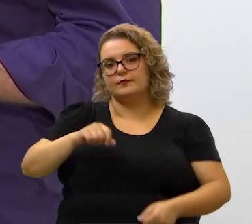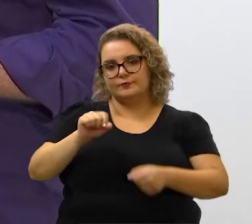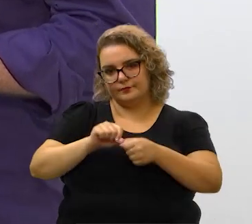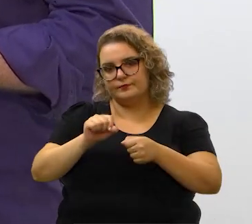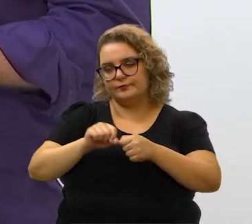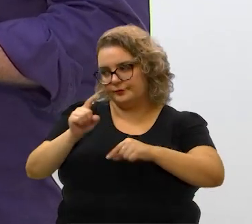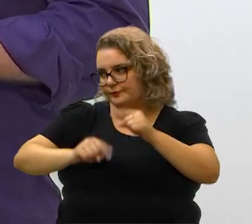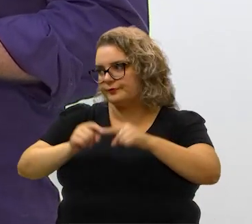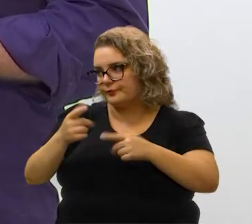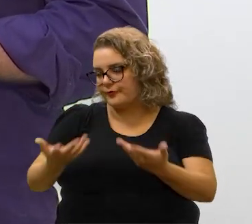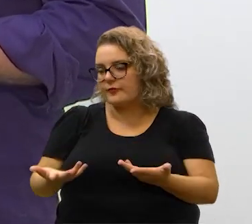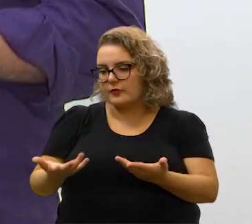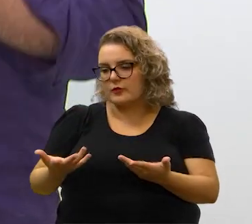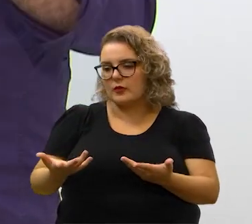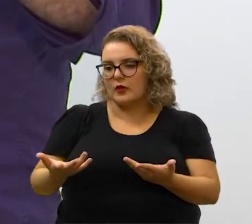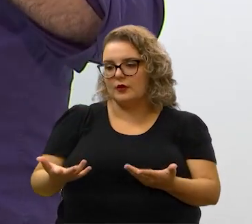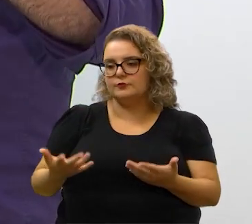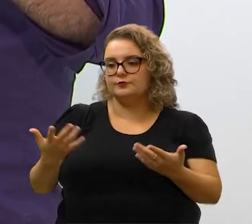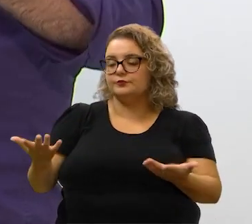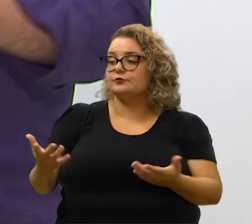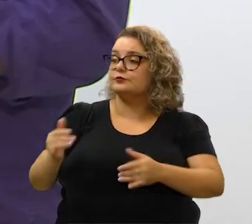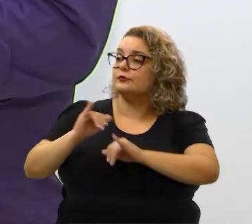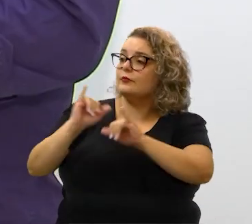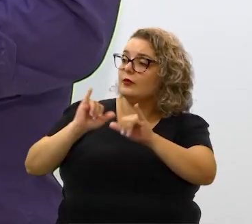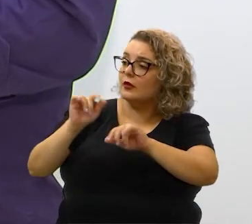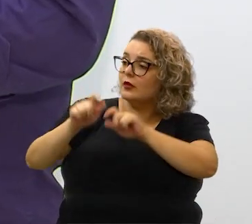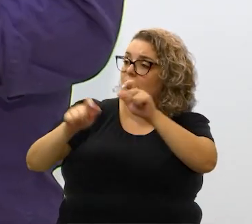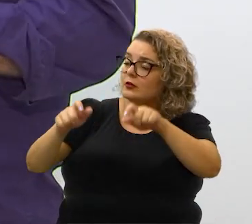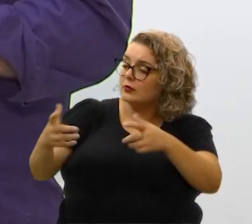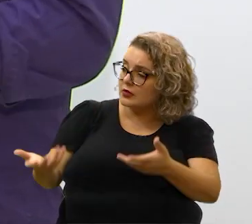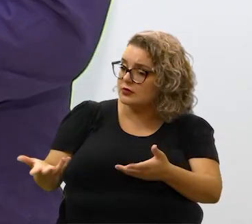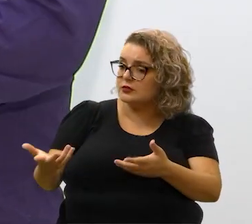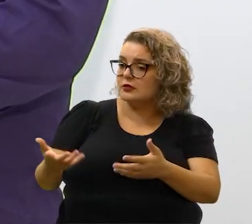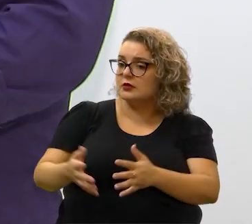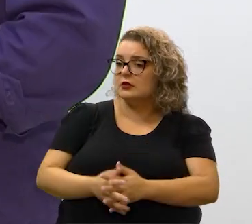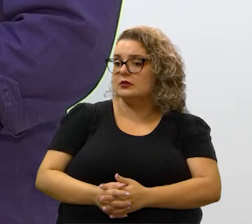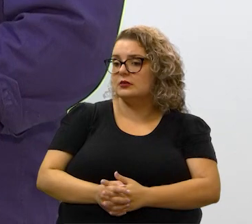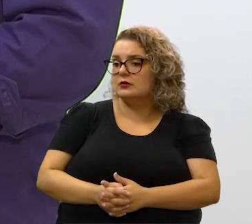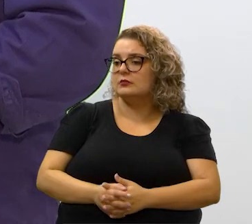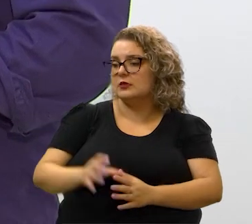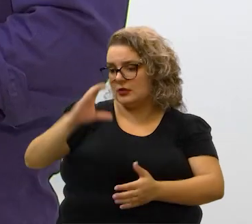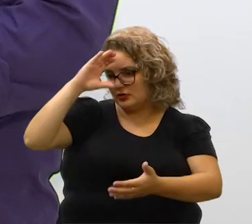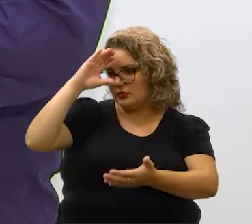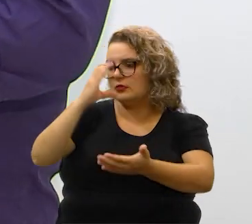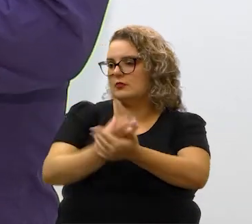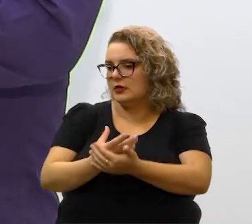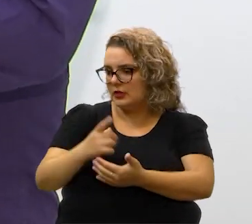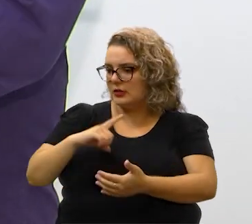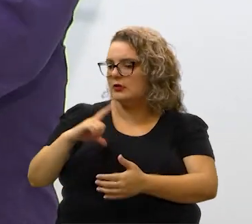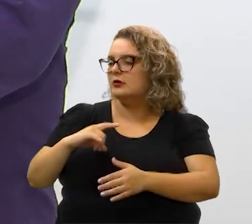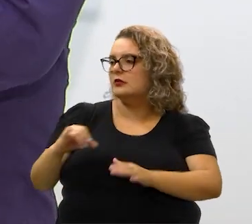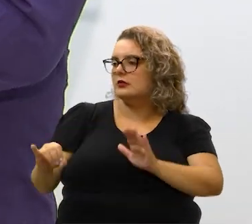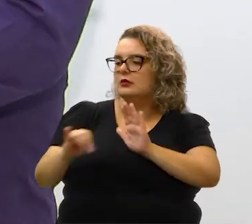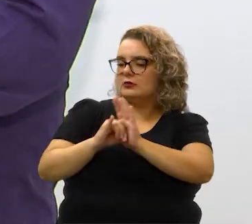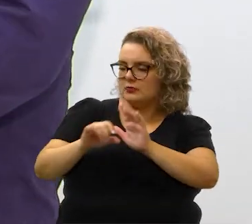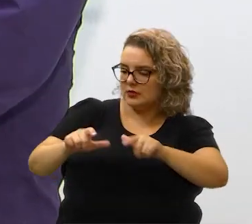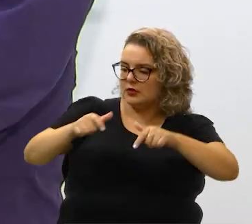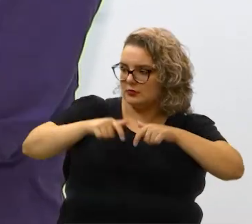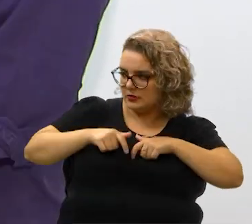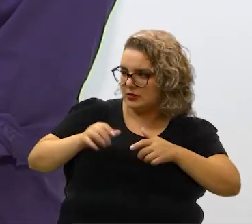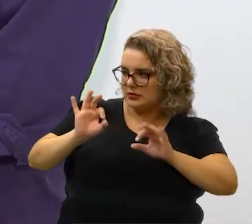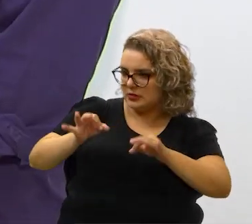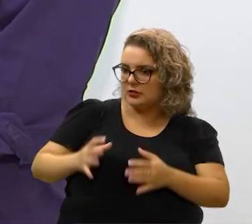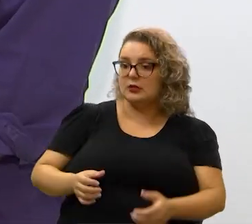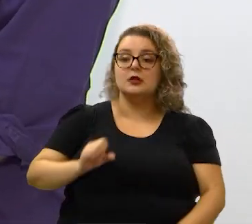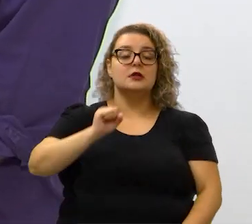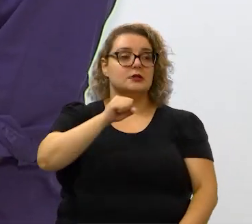isso. Então, qual o recado que você dá para o pessoal, né? Confiar, tem sempre uma identificação